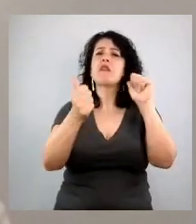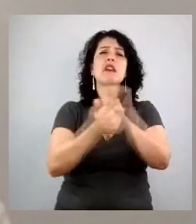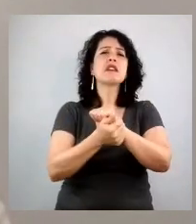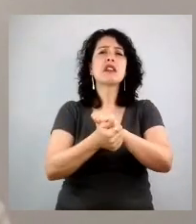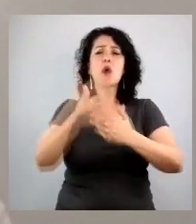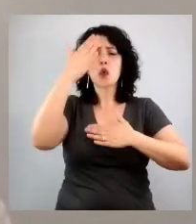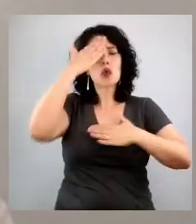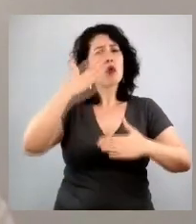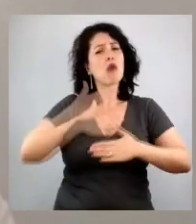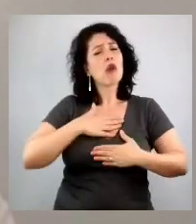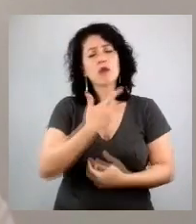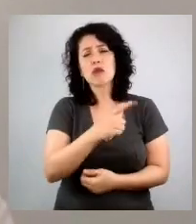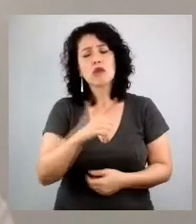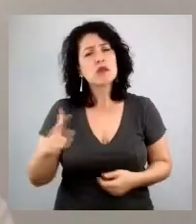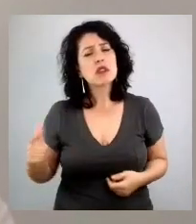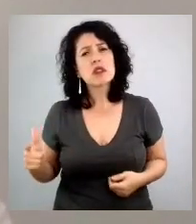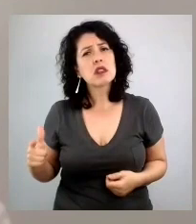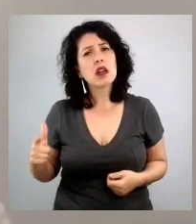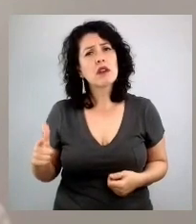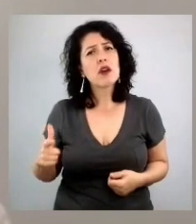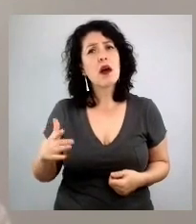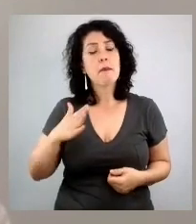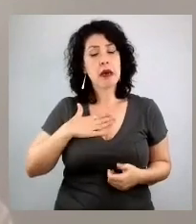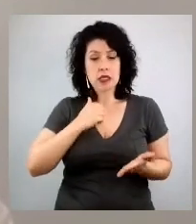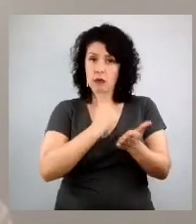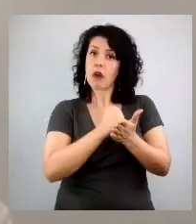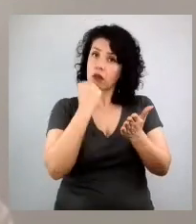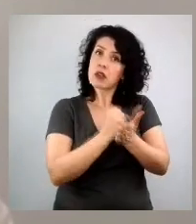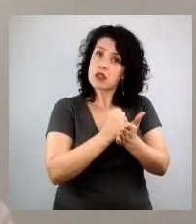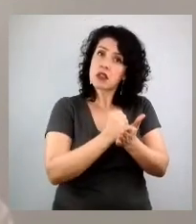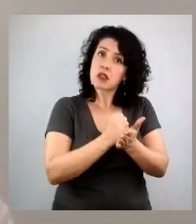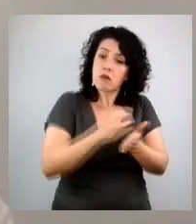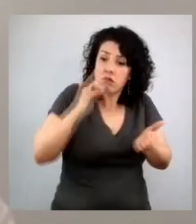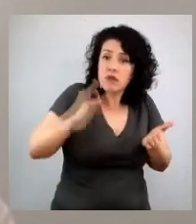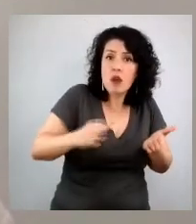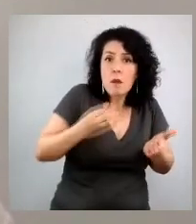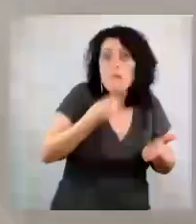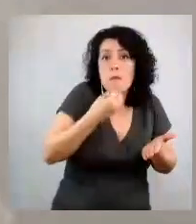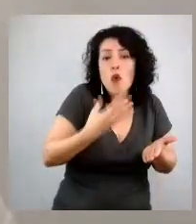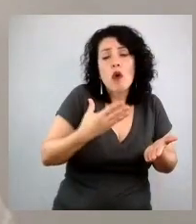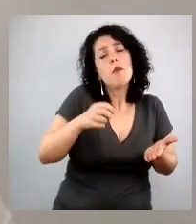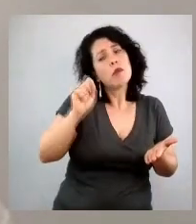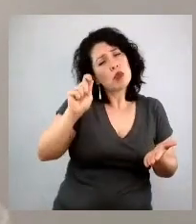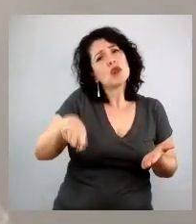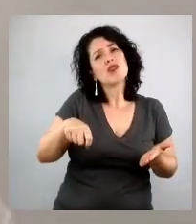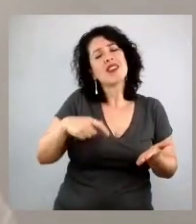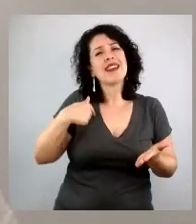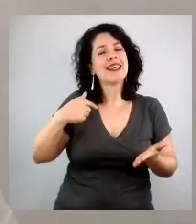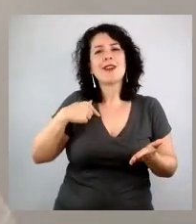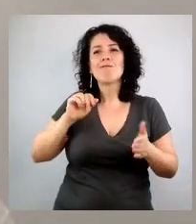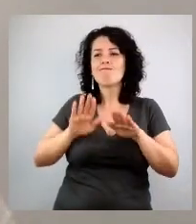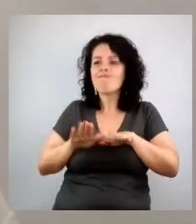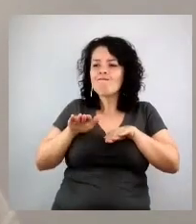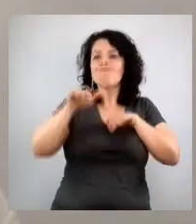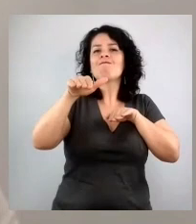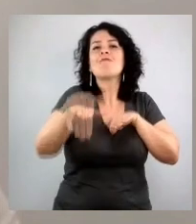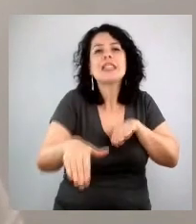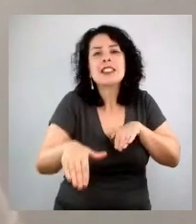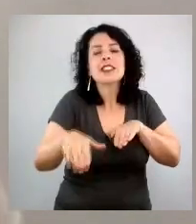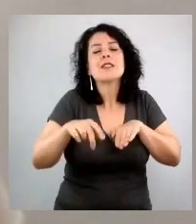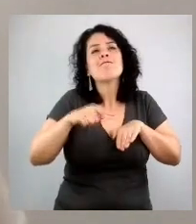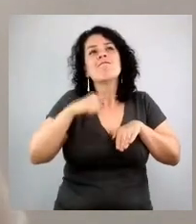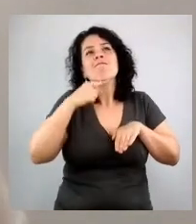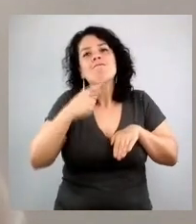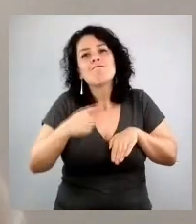precisasse, a minha contratação valeria a pena. Então, assim, eu nunca dei esse primeiro passo, eu nunca fui contratada pelo meu